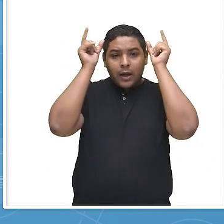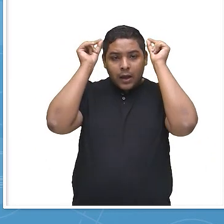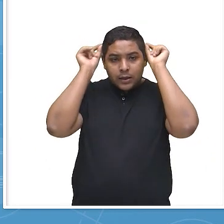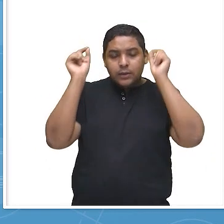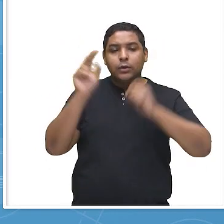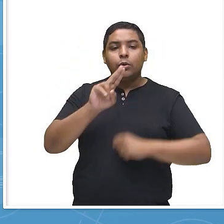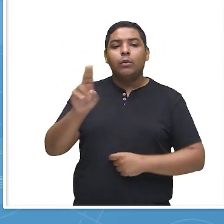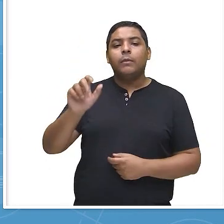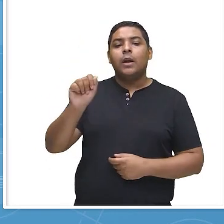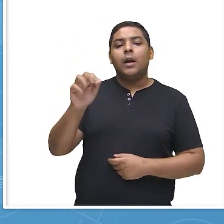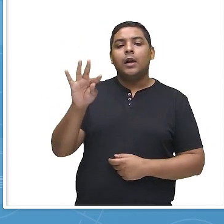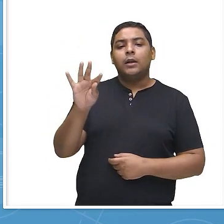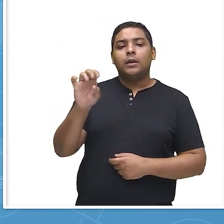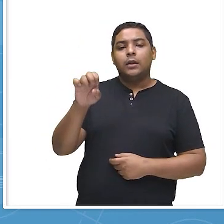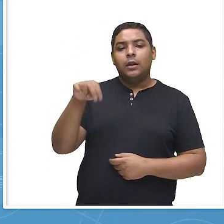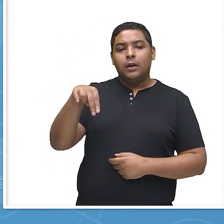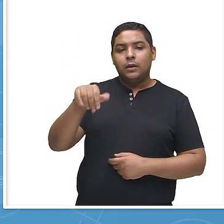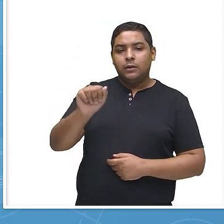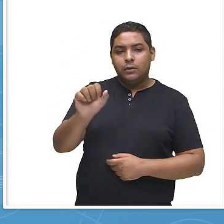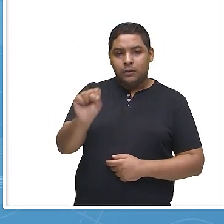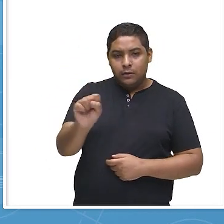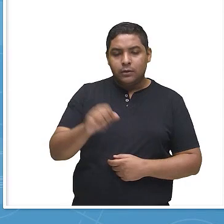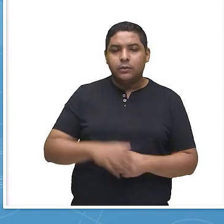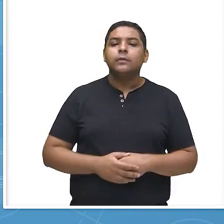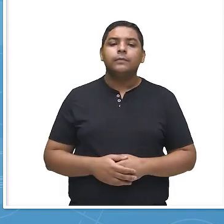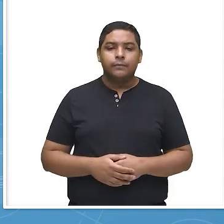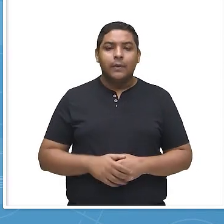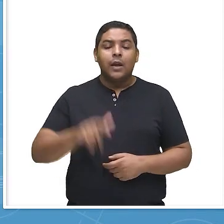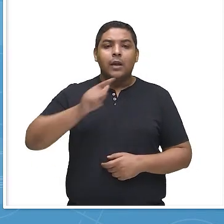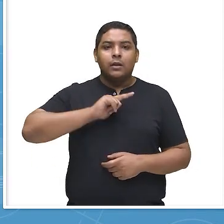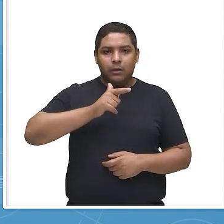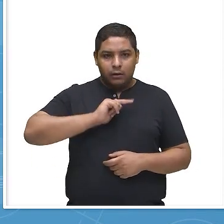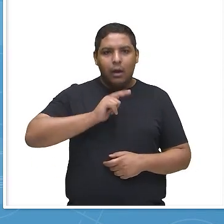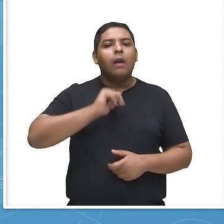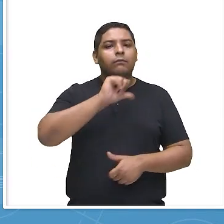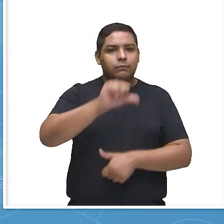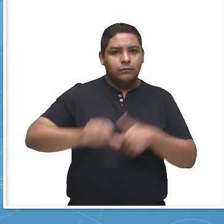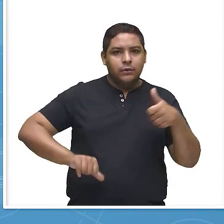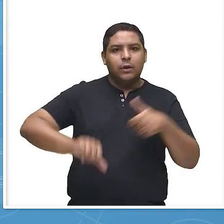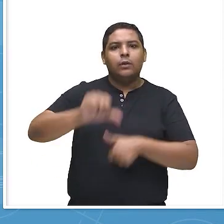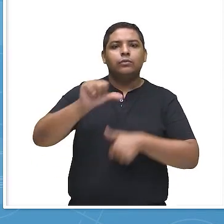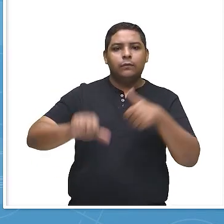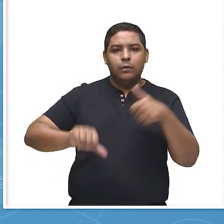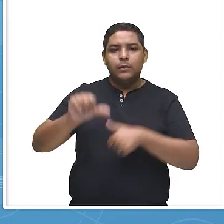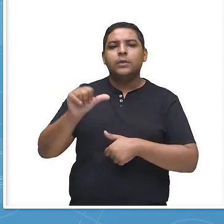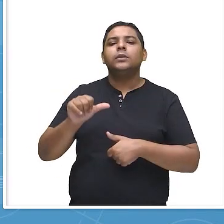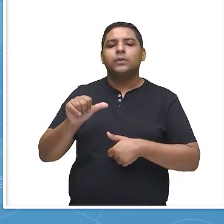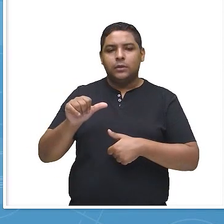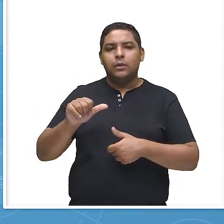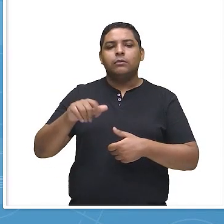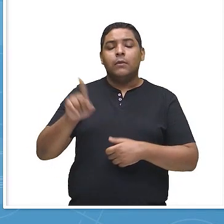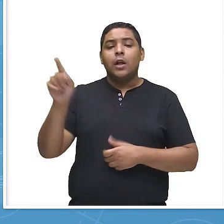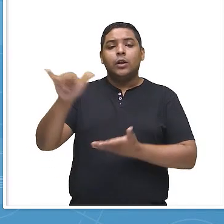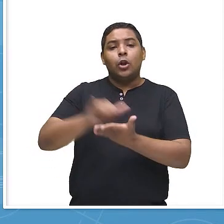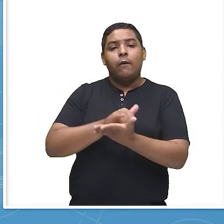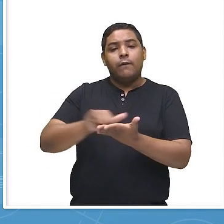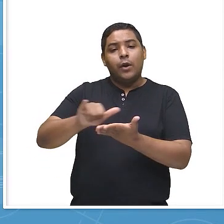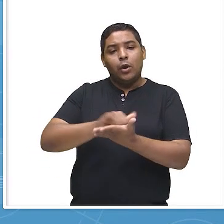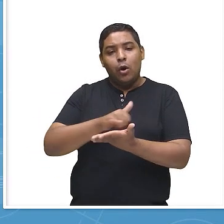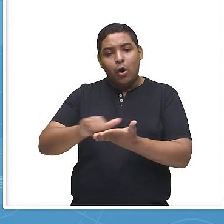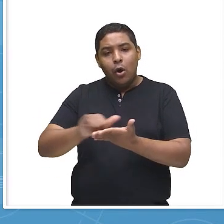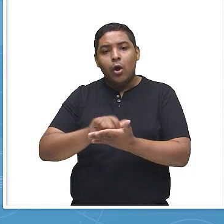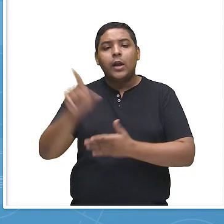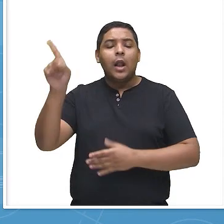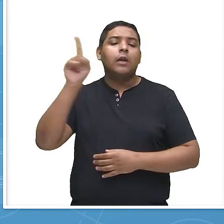hoje. Observa que houve uma transformação na cidade. Cidade de Nova York, lá nos